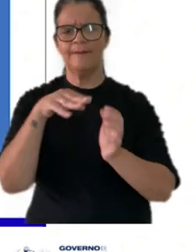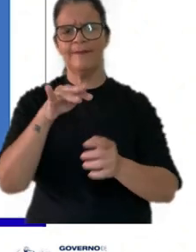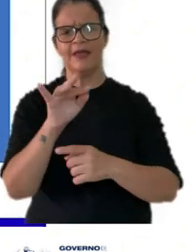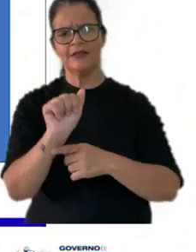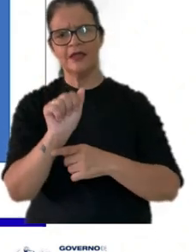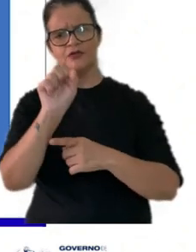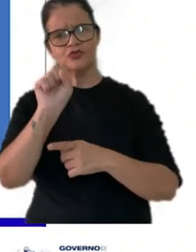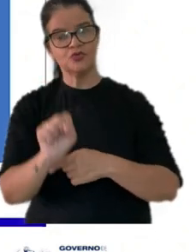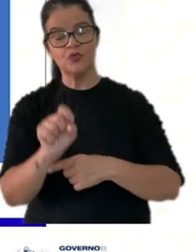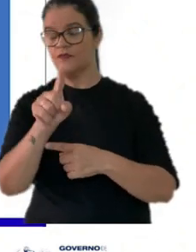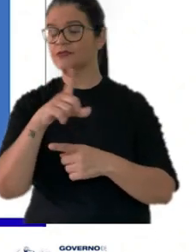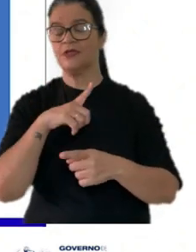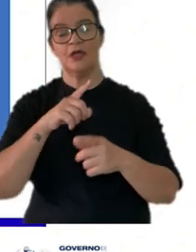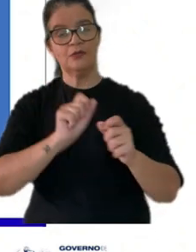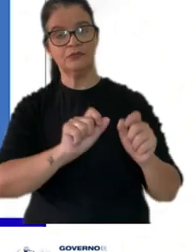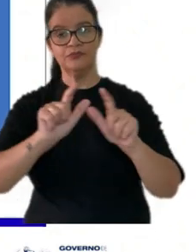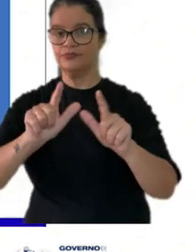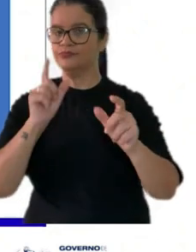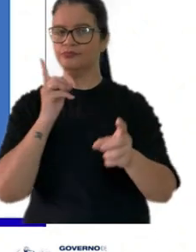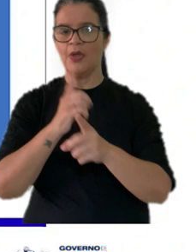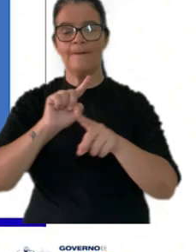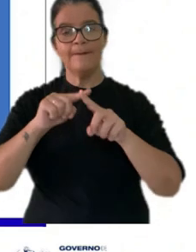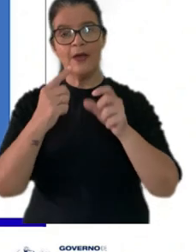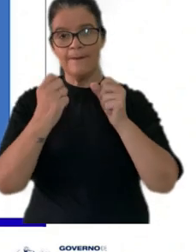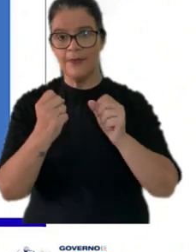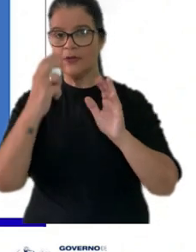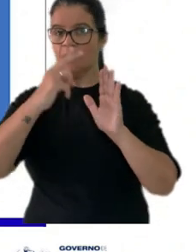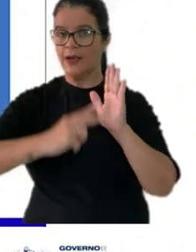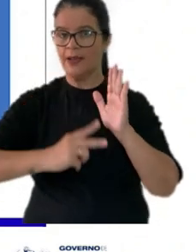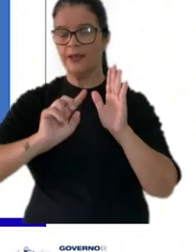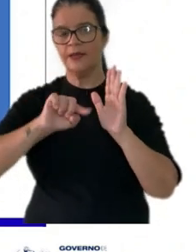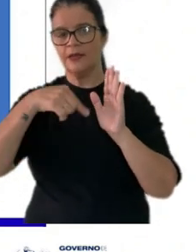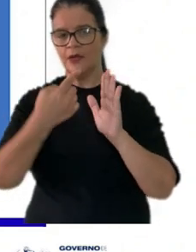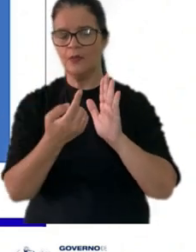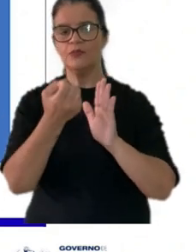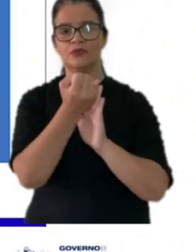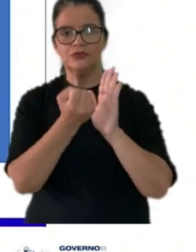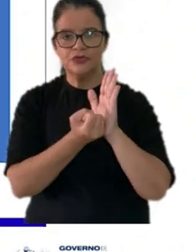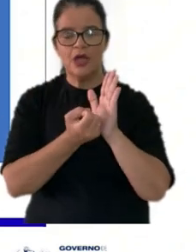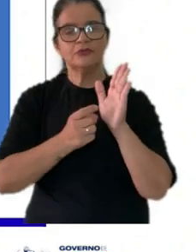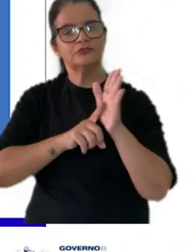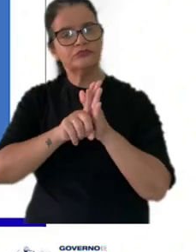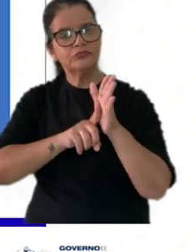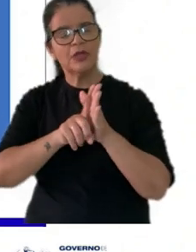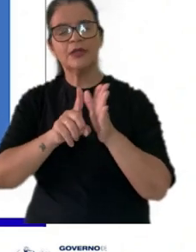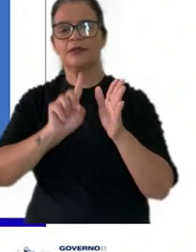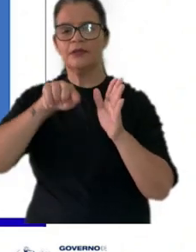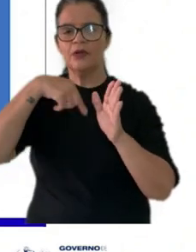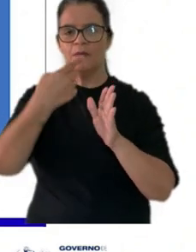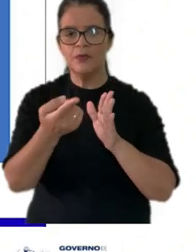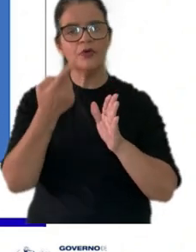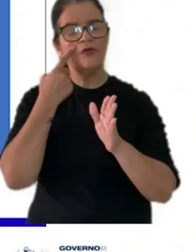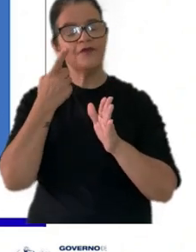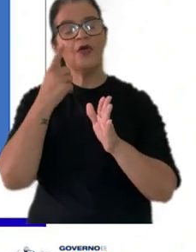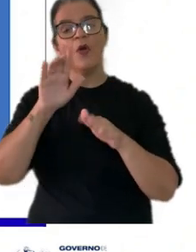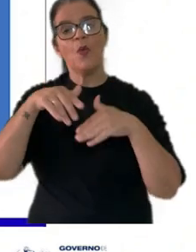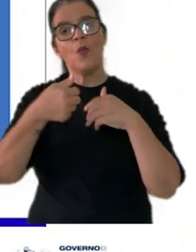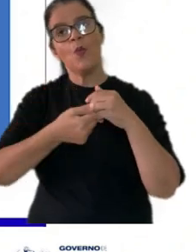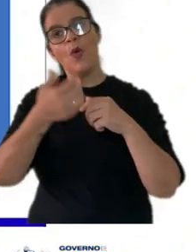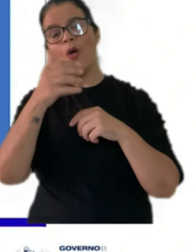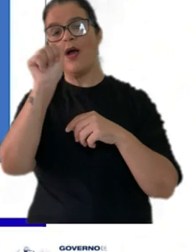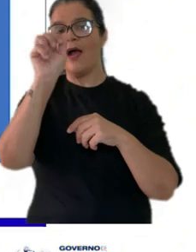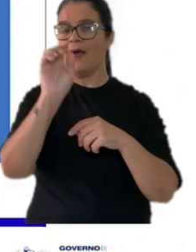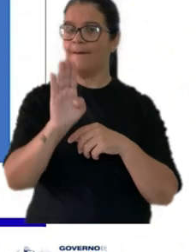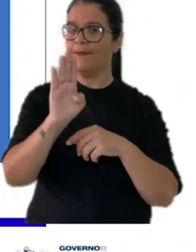no slide mas você pode estar lendo para depois você levantar os dados e em seguida ver qual das alternativas A, C, D, E